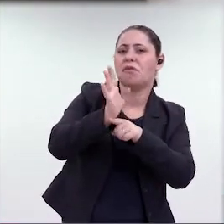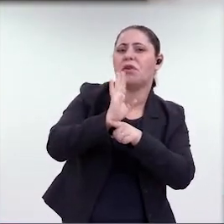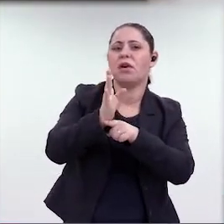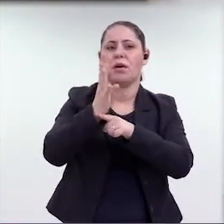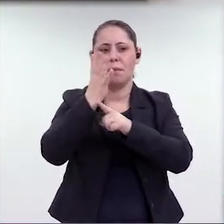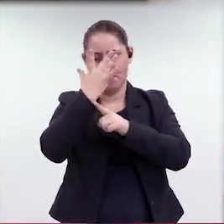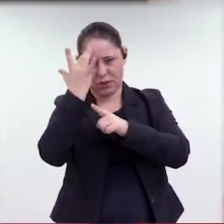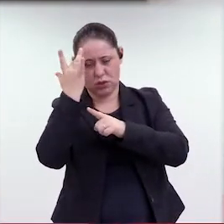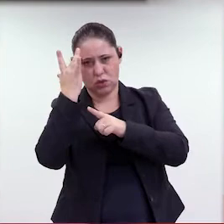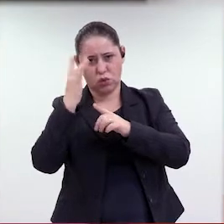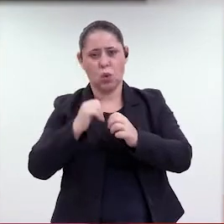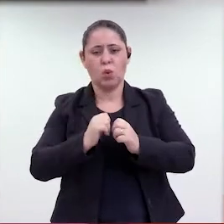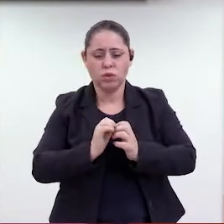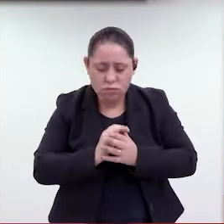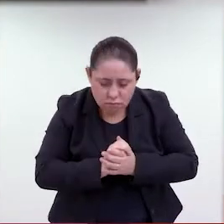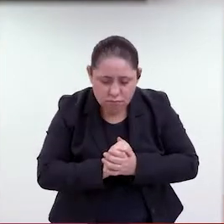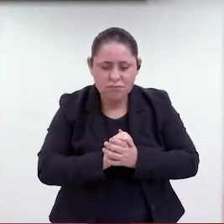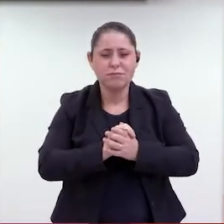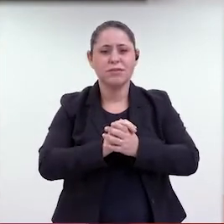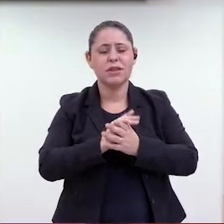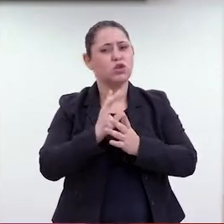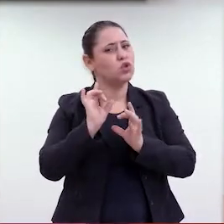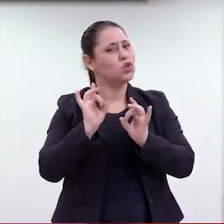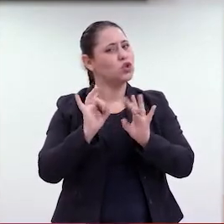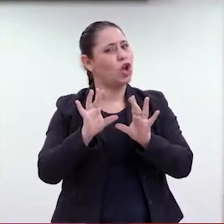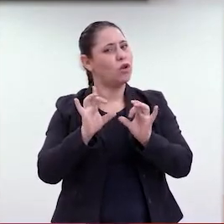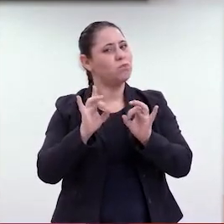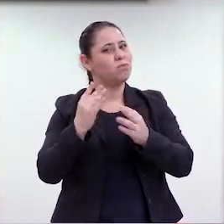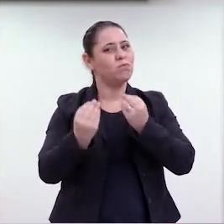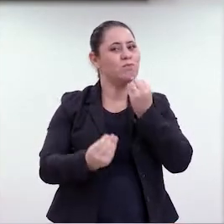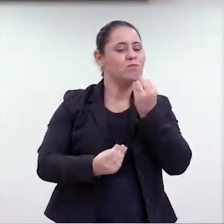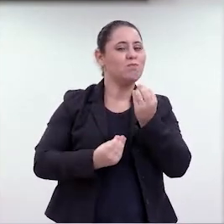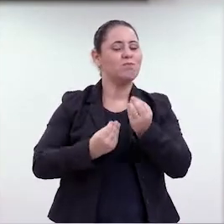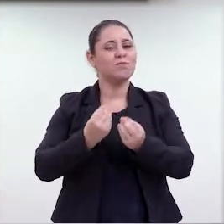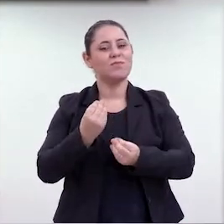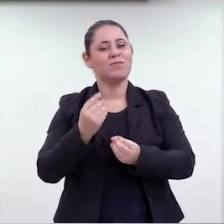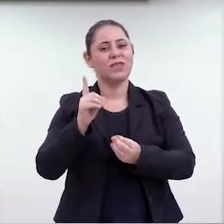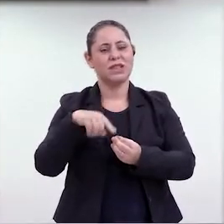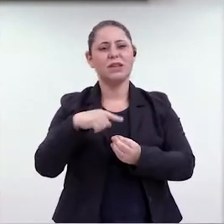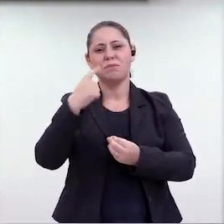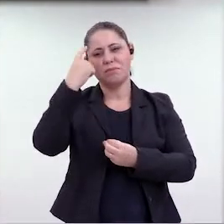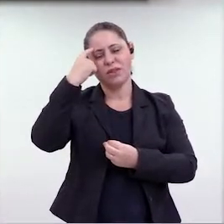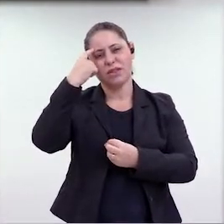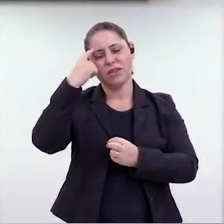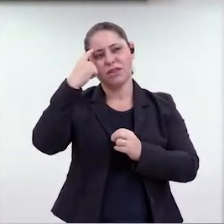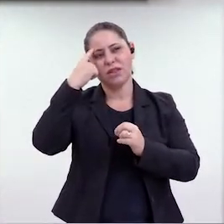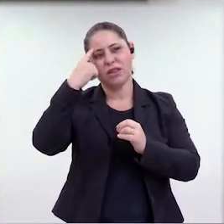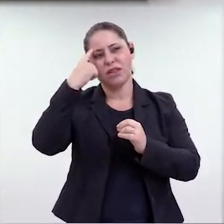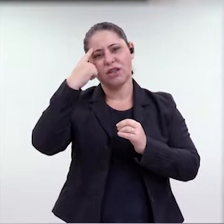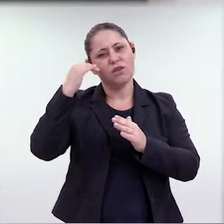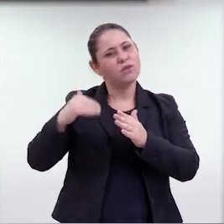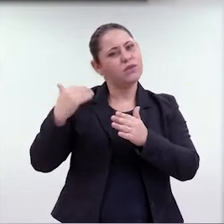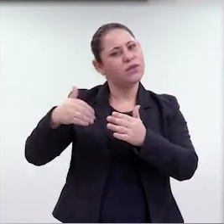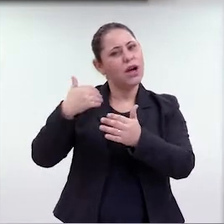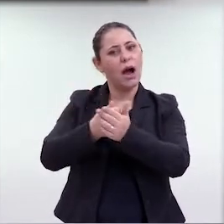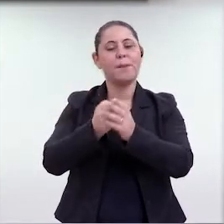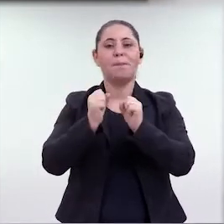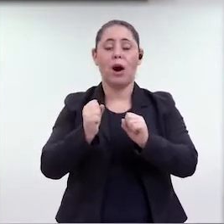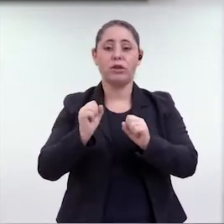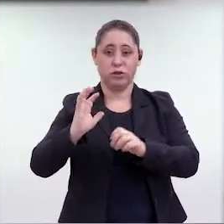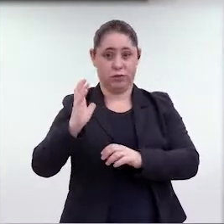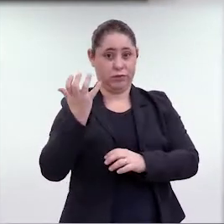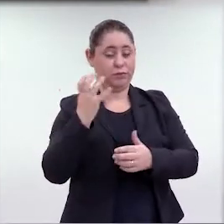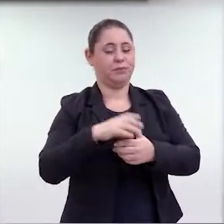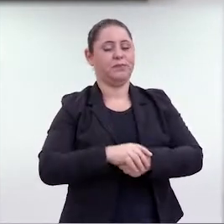de longe, fazendo aquela saudação com o corpo para frente. E você acha que, de repente, com o tempo, isso possa